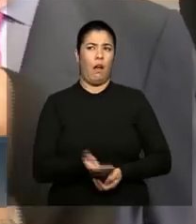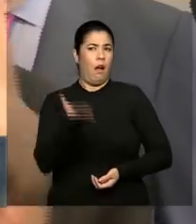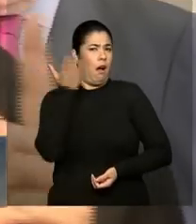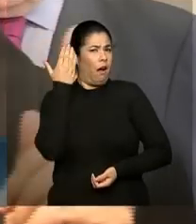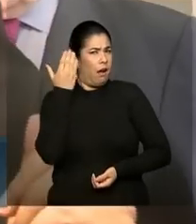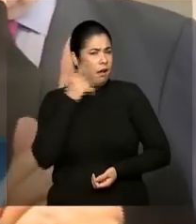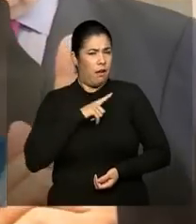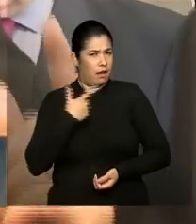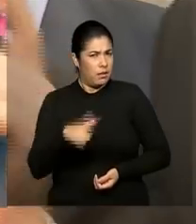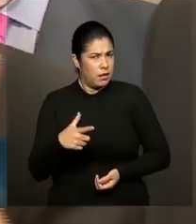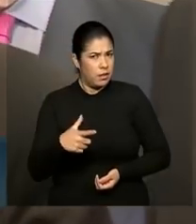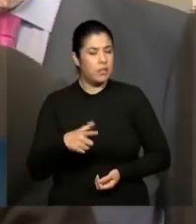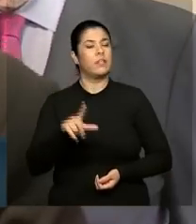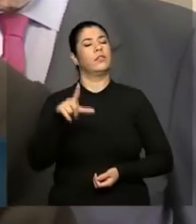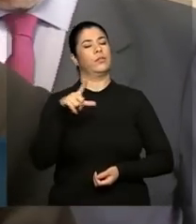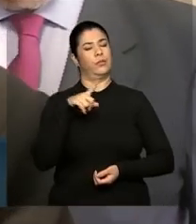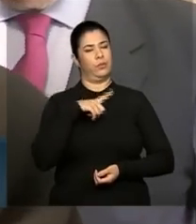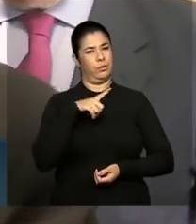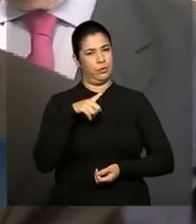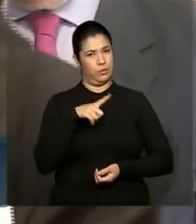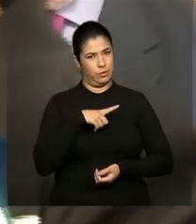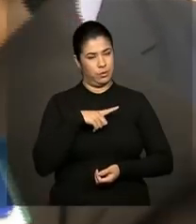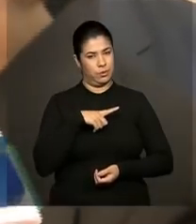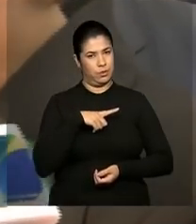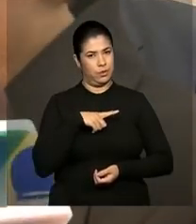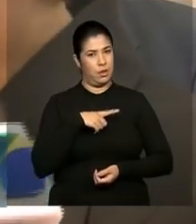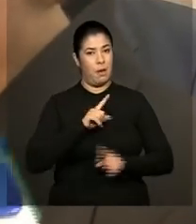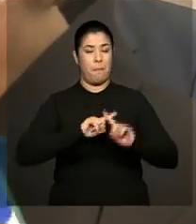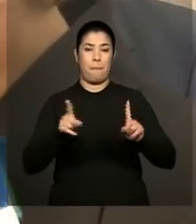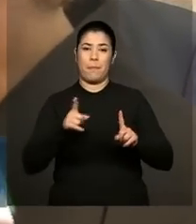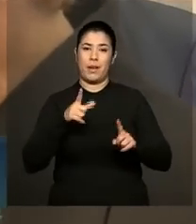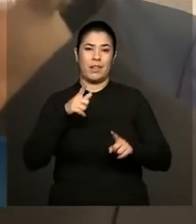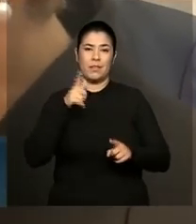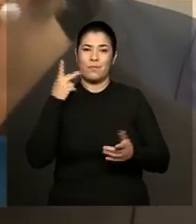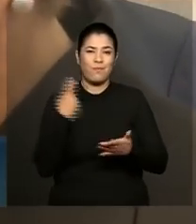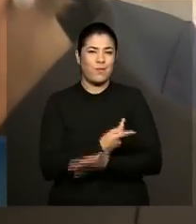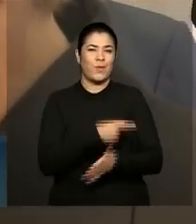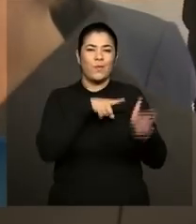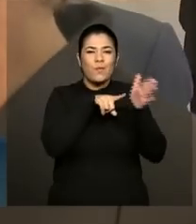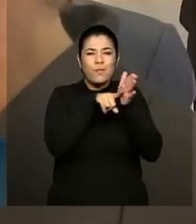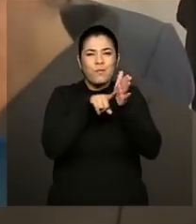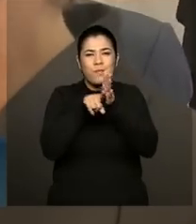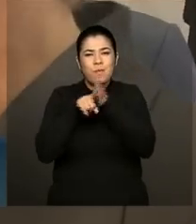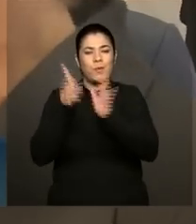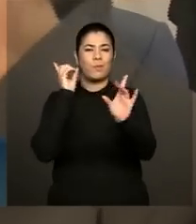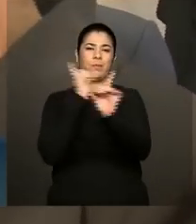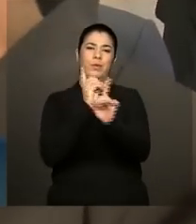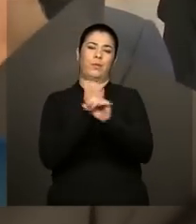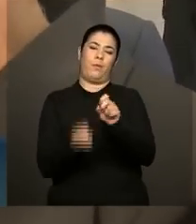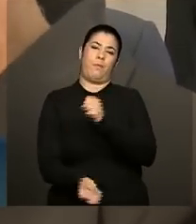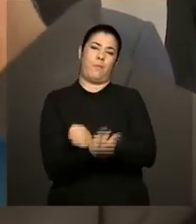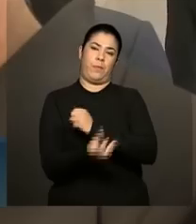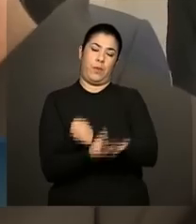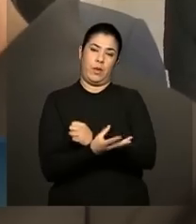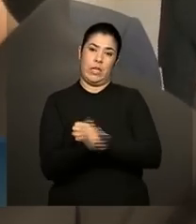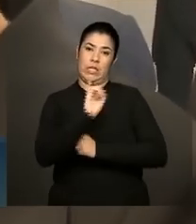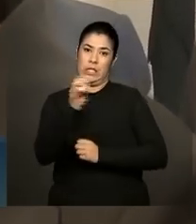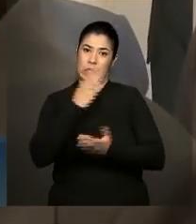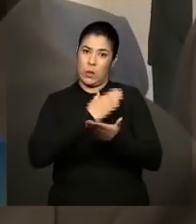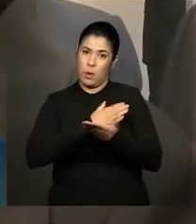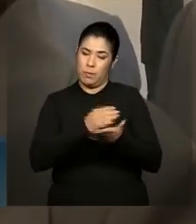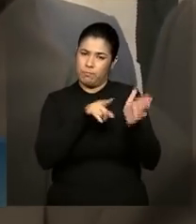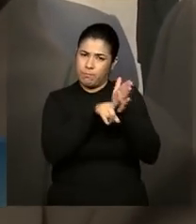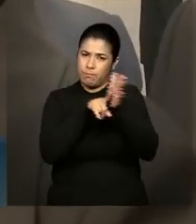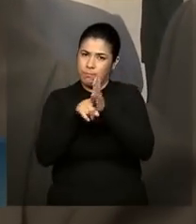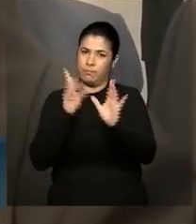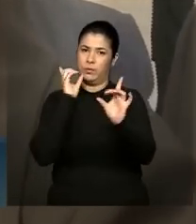não existia, é que antes não tinha sido investigado e descoberto. Porque quando você investiga e